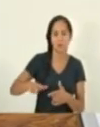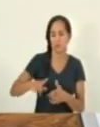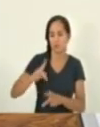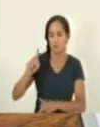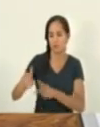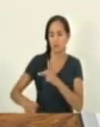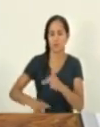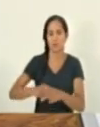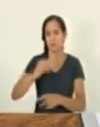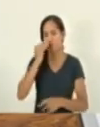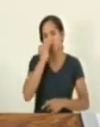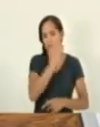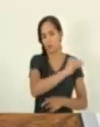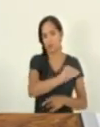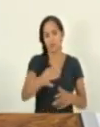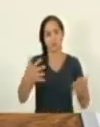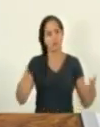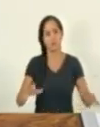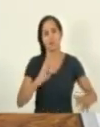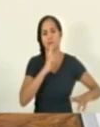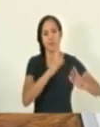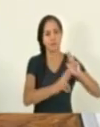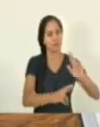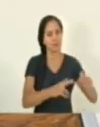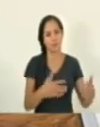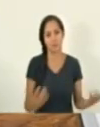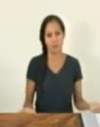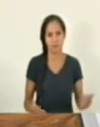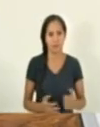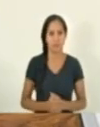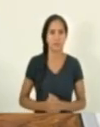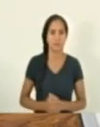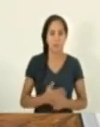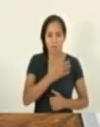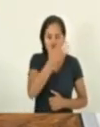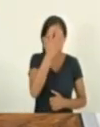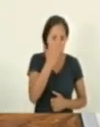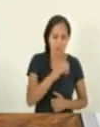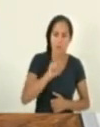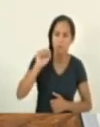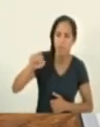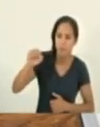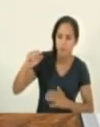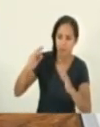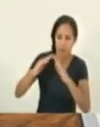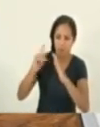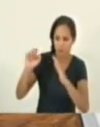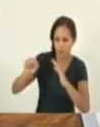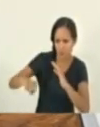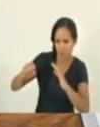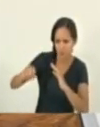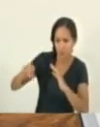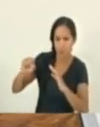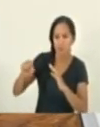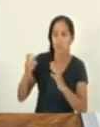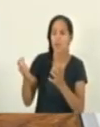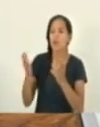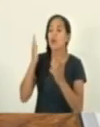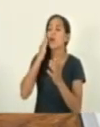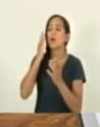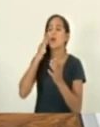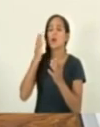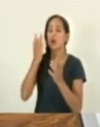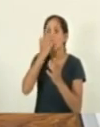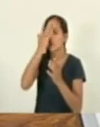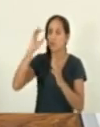população em responder os questionários. Um recenseador, quando ele vai na sua casa, é necessário então que